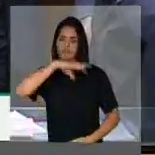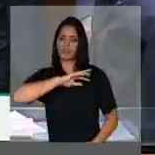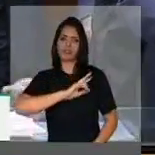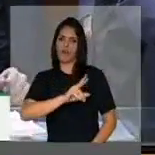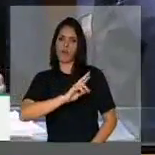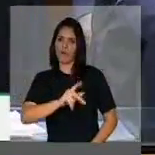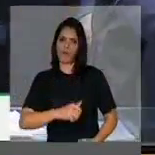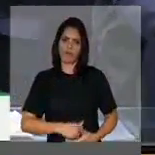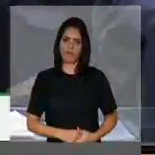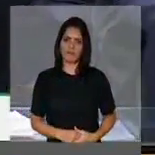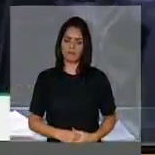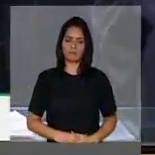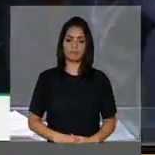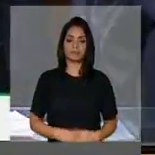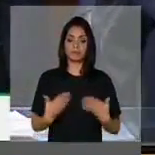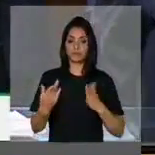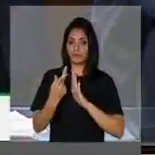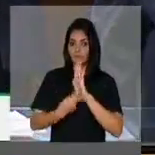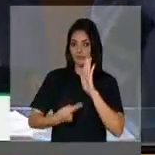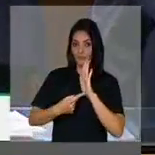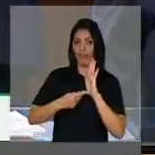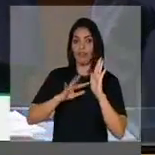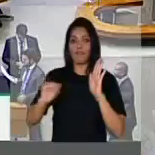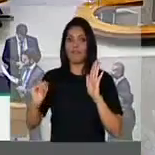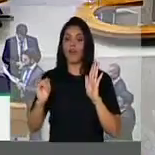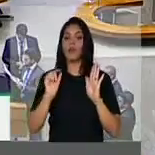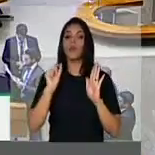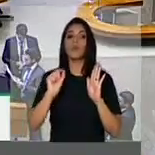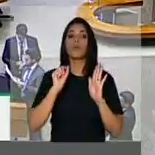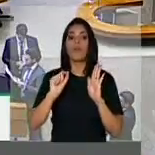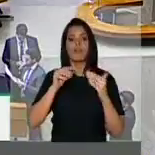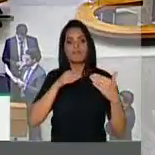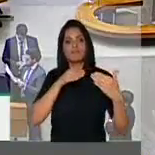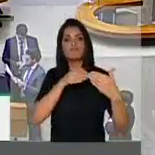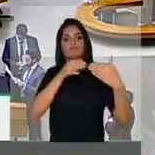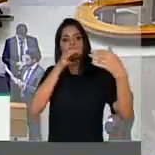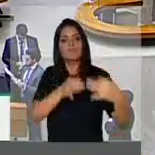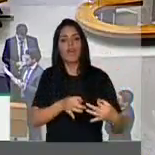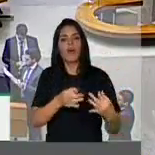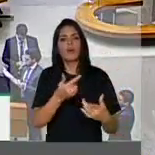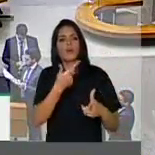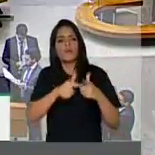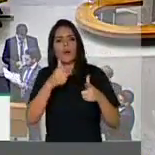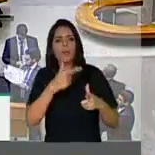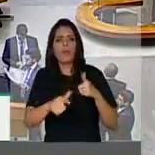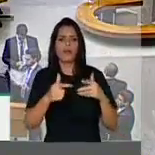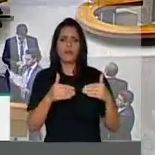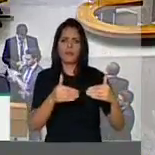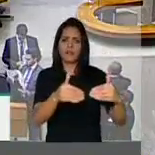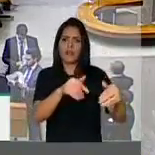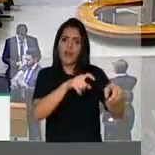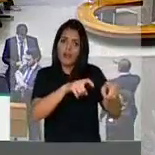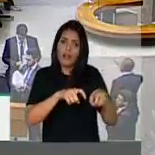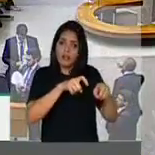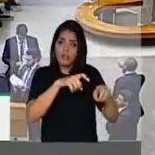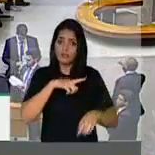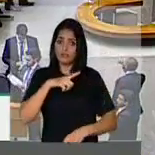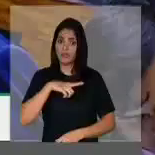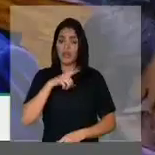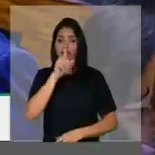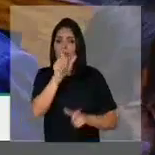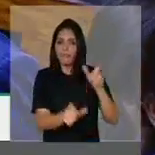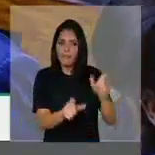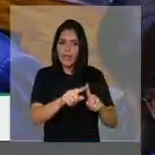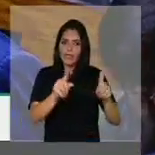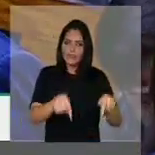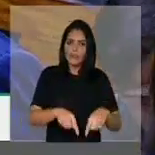facilitar, desburocratizar. Esse projeto ainda vai de encontro às deficiências que o Ministério da Agricultura tem. Deficiência de